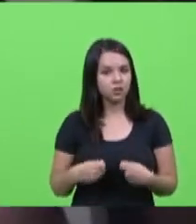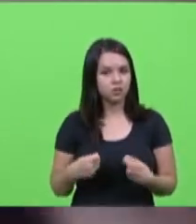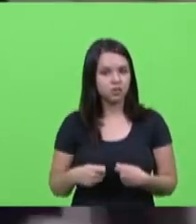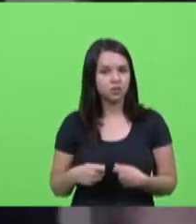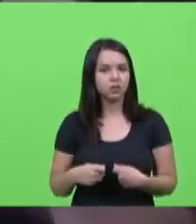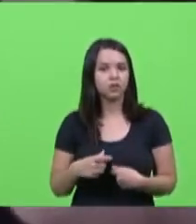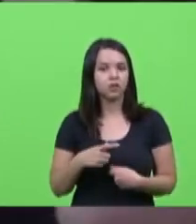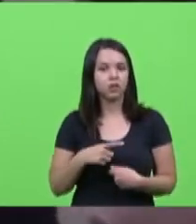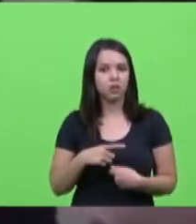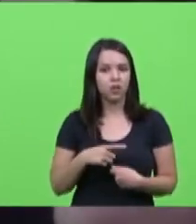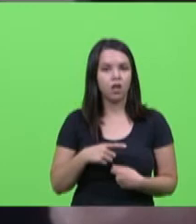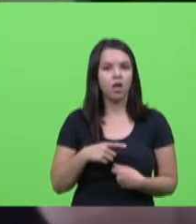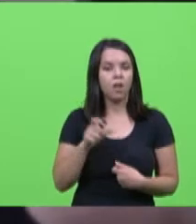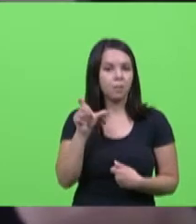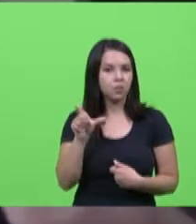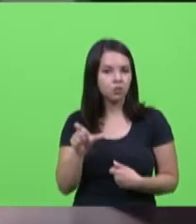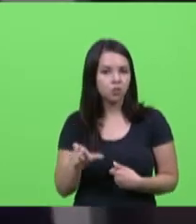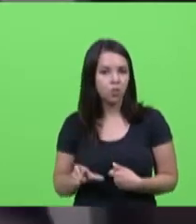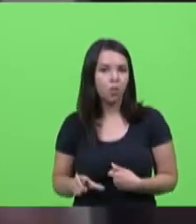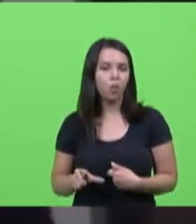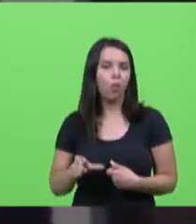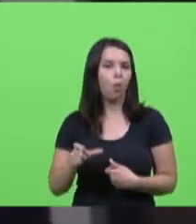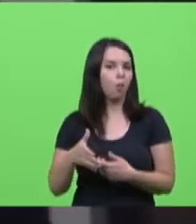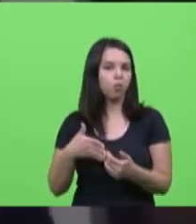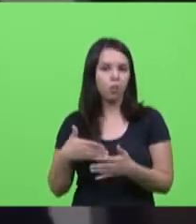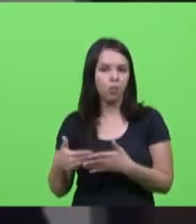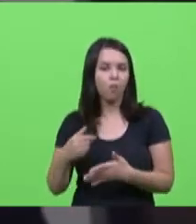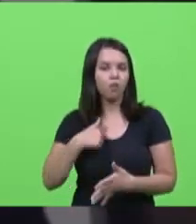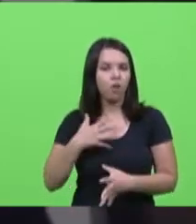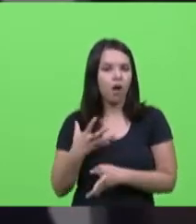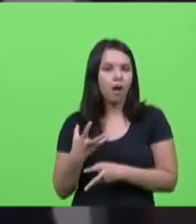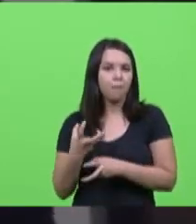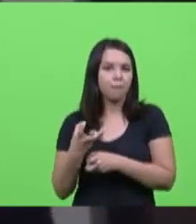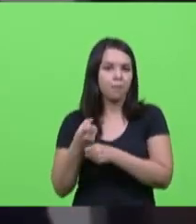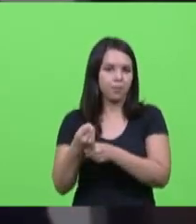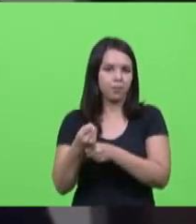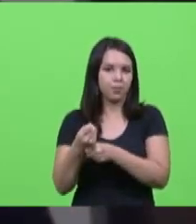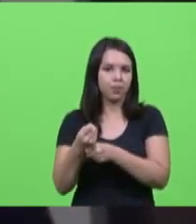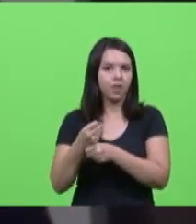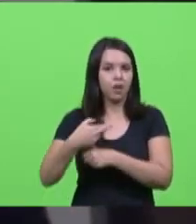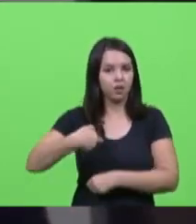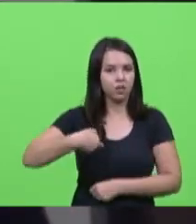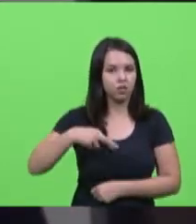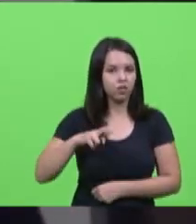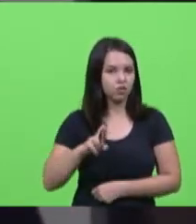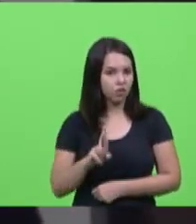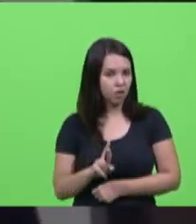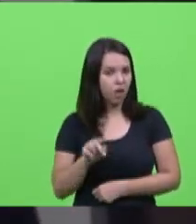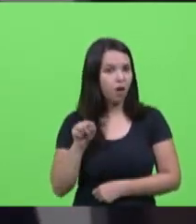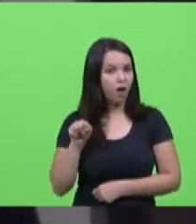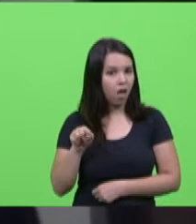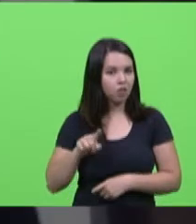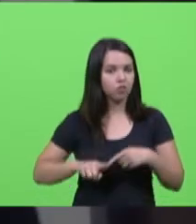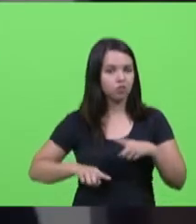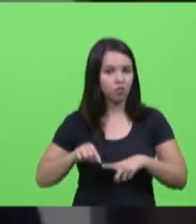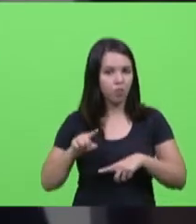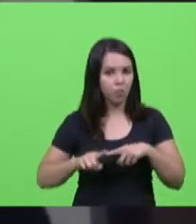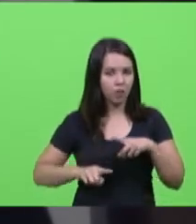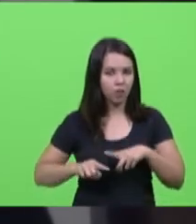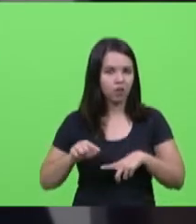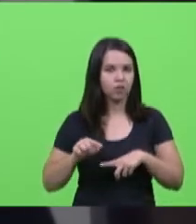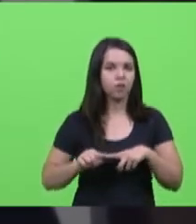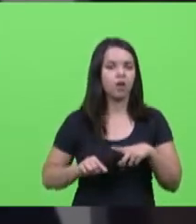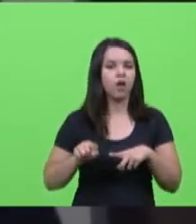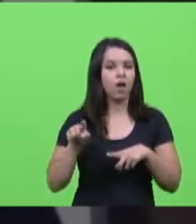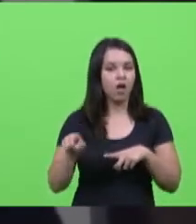em tantos momentos, né? Então, a religião é esse instrumento, essa ferramenta, essa